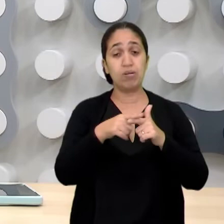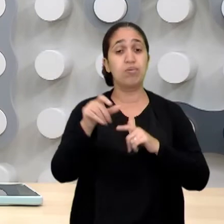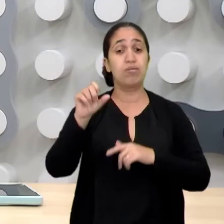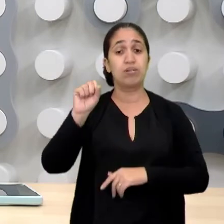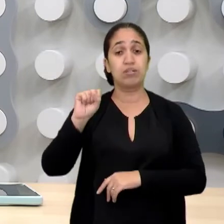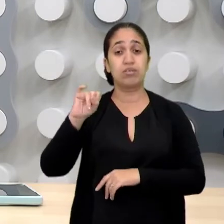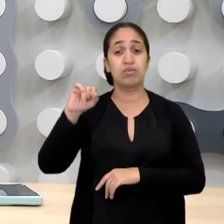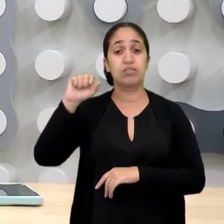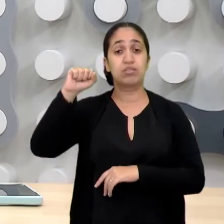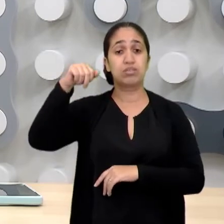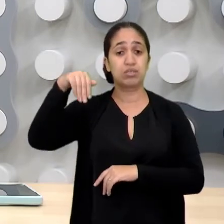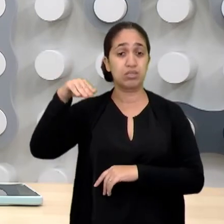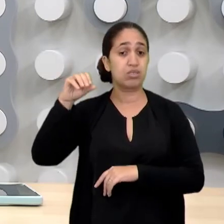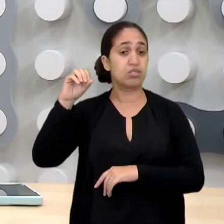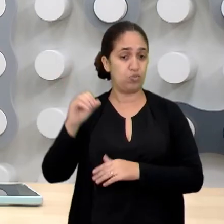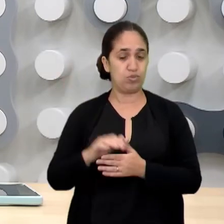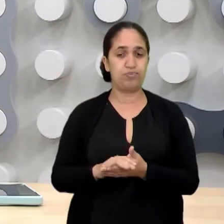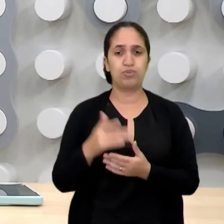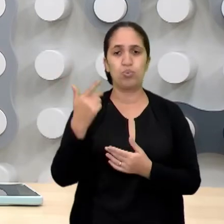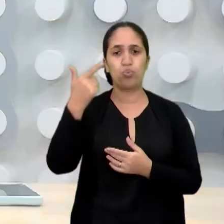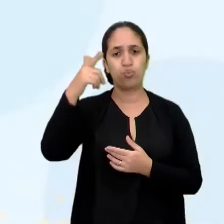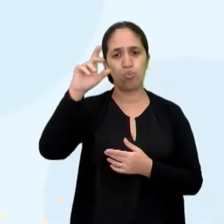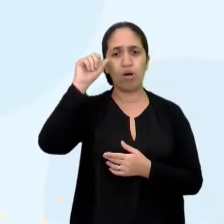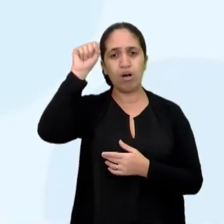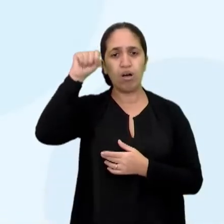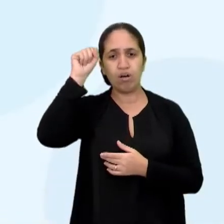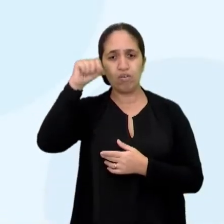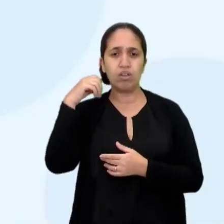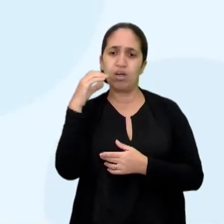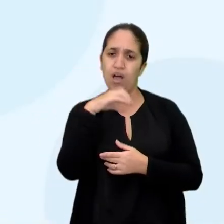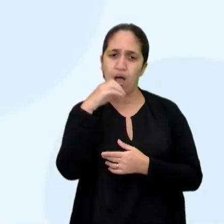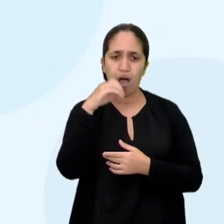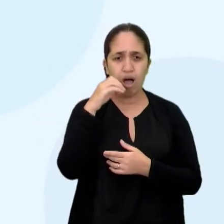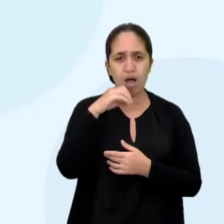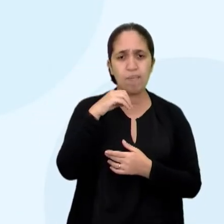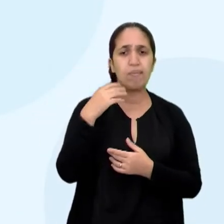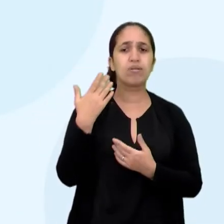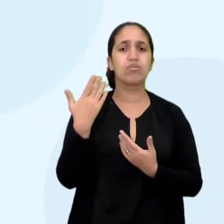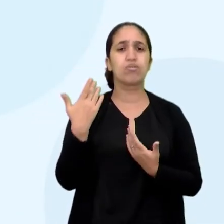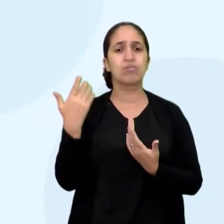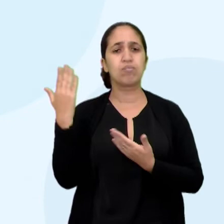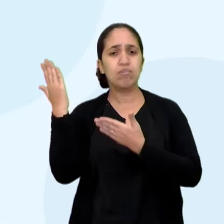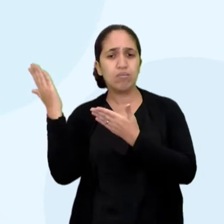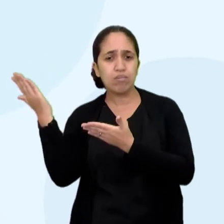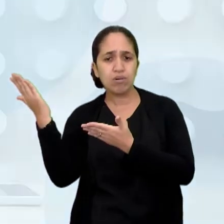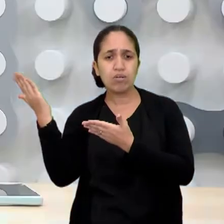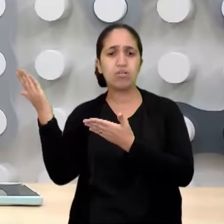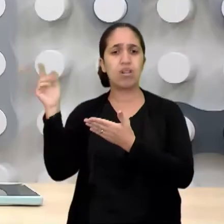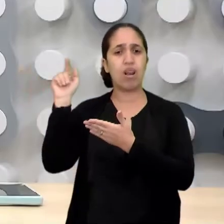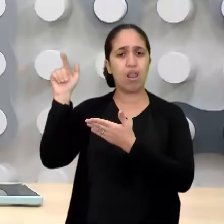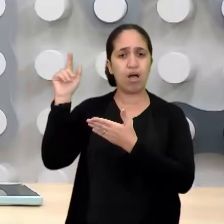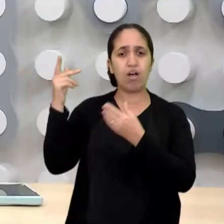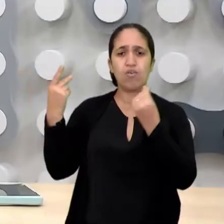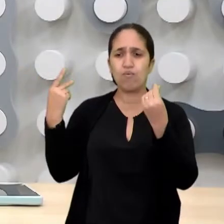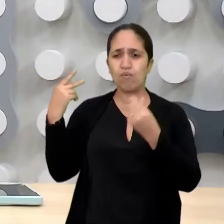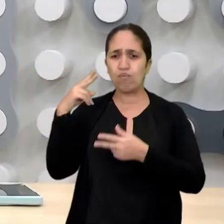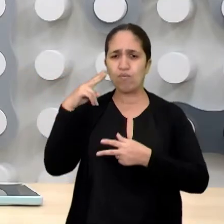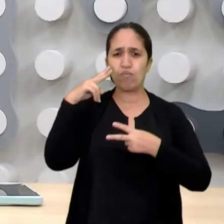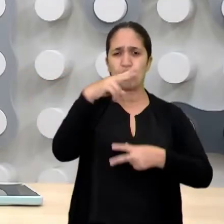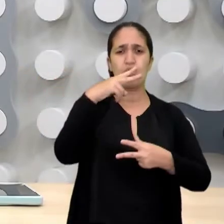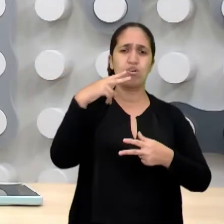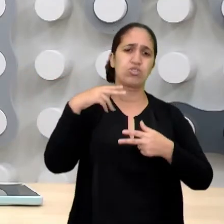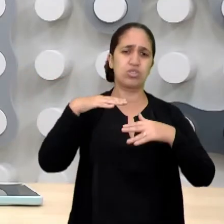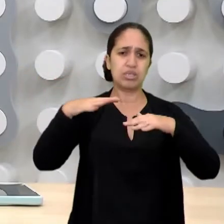nessas duas regiões. Aí eu trouxe um outro vídeo também rapidinho aí de 40 segundos, mostrando aí o Japão foi atingido por forte